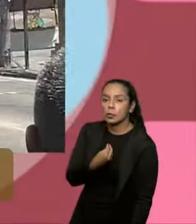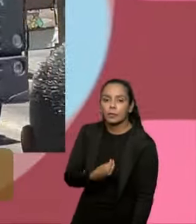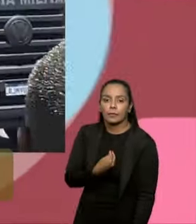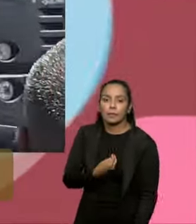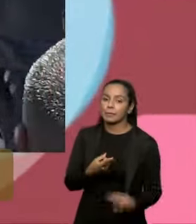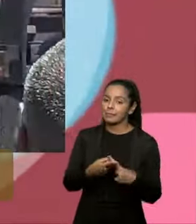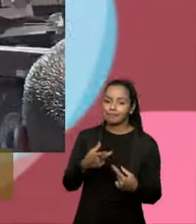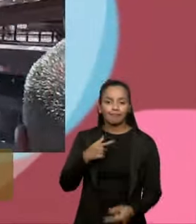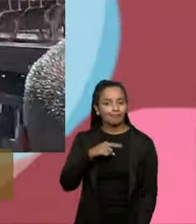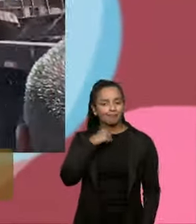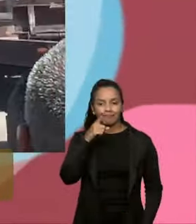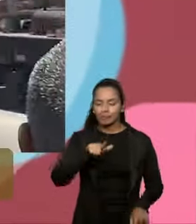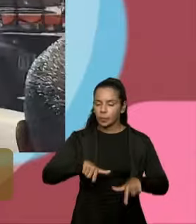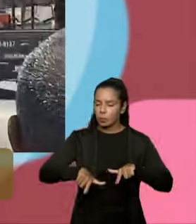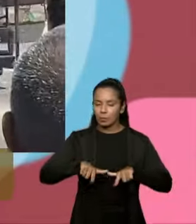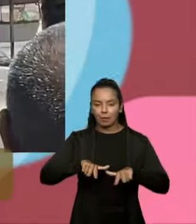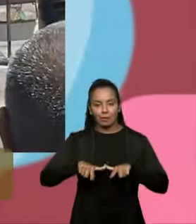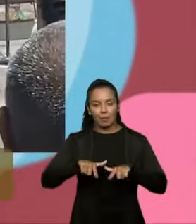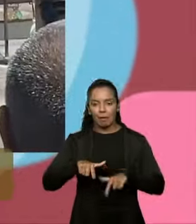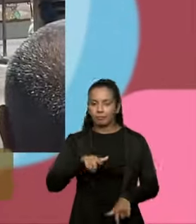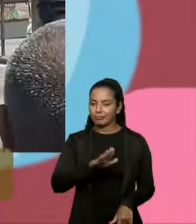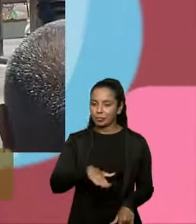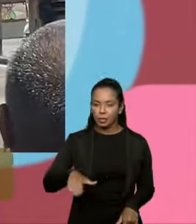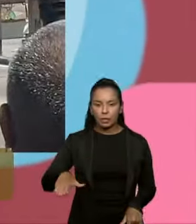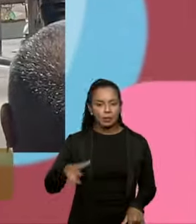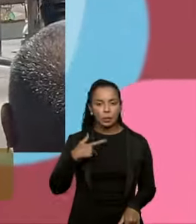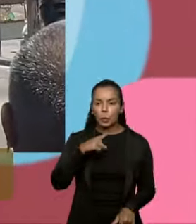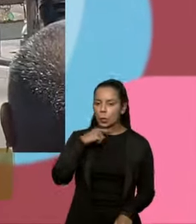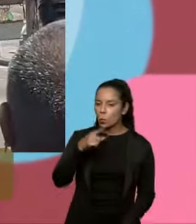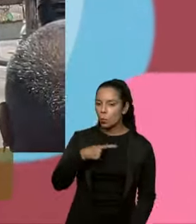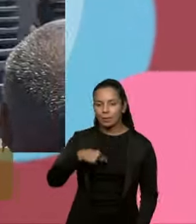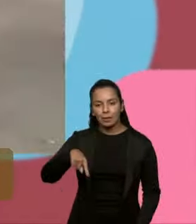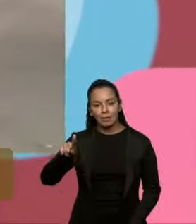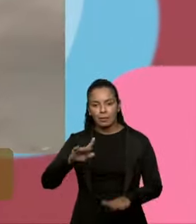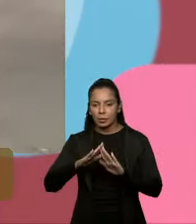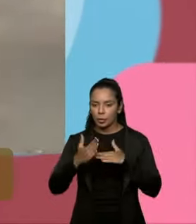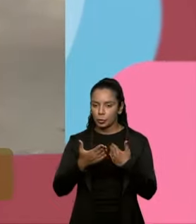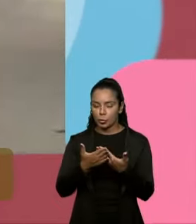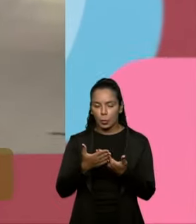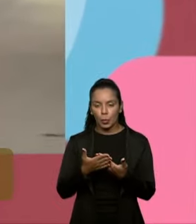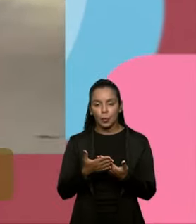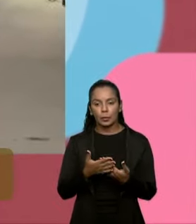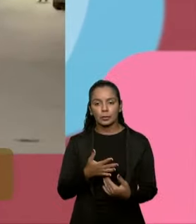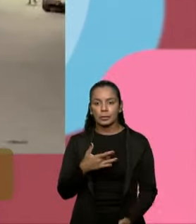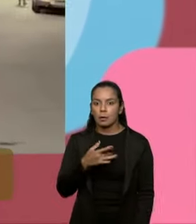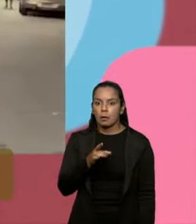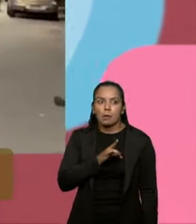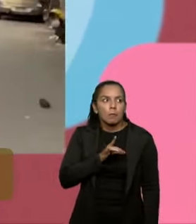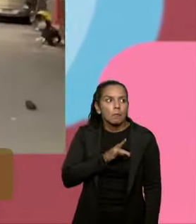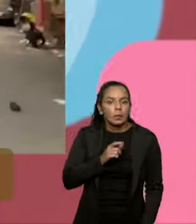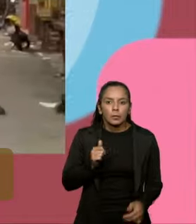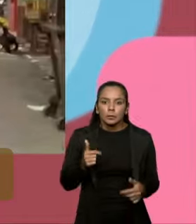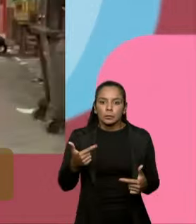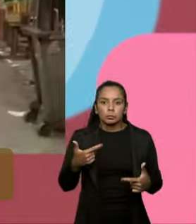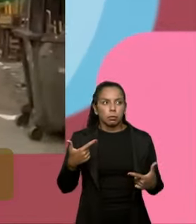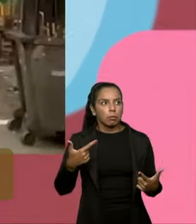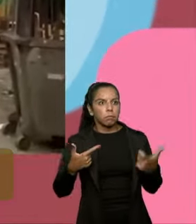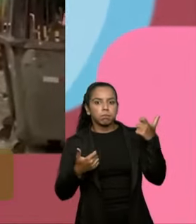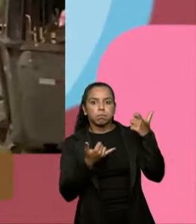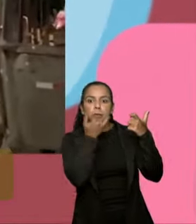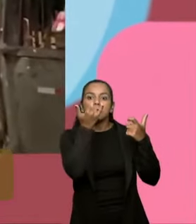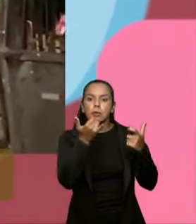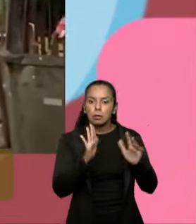consegue trabalhar, as crianças não conseguem ir para a escola... o medo iminente das balas